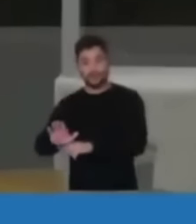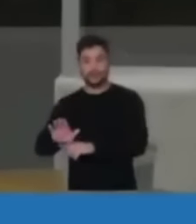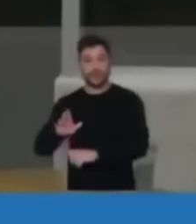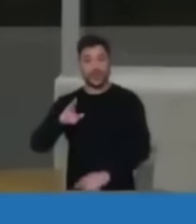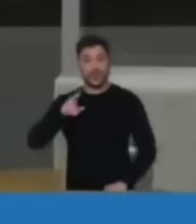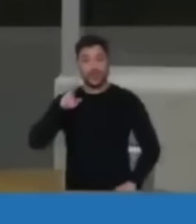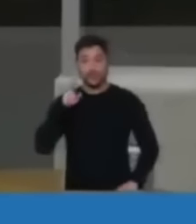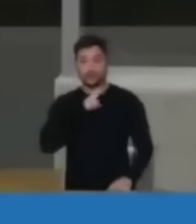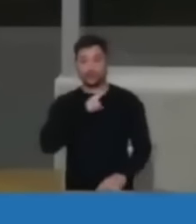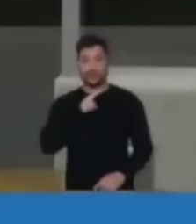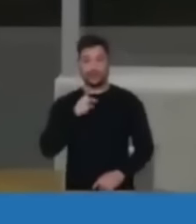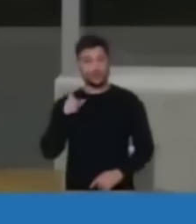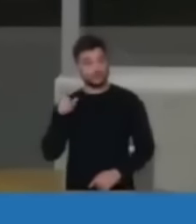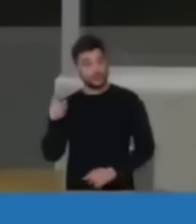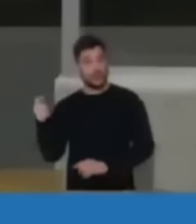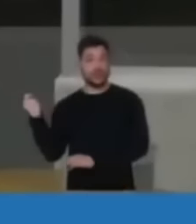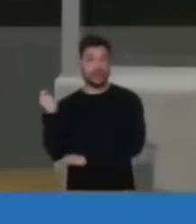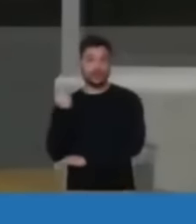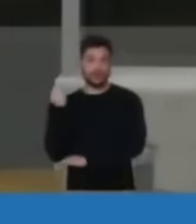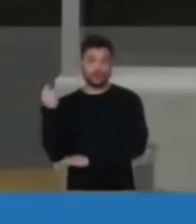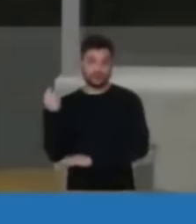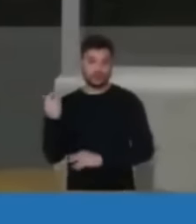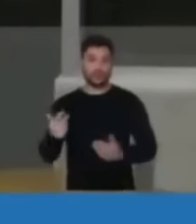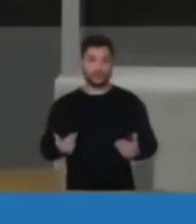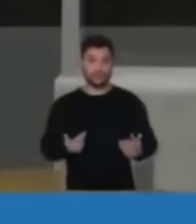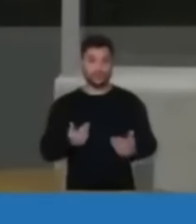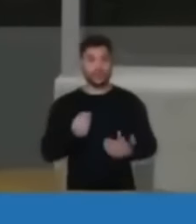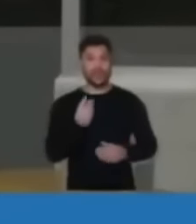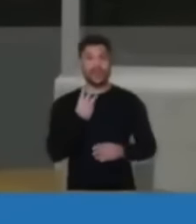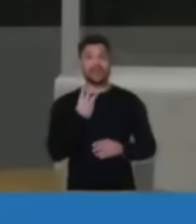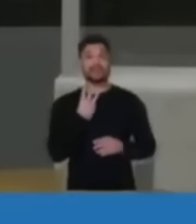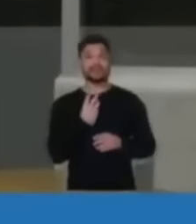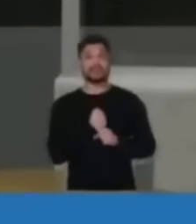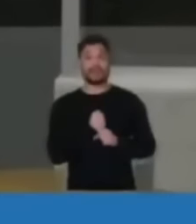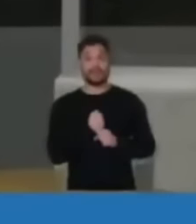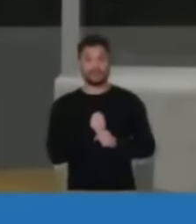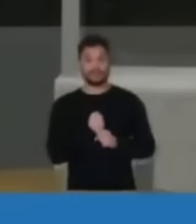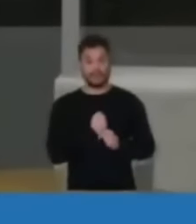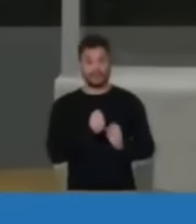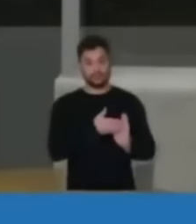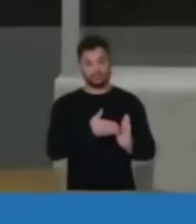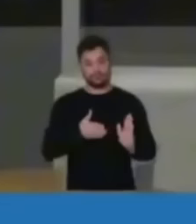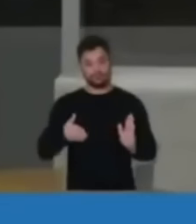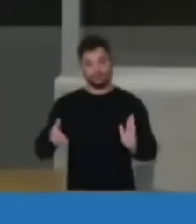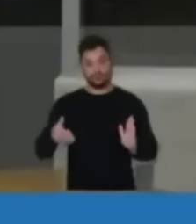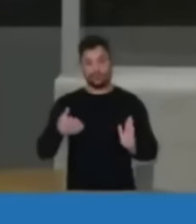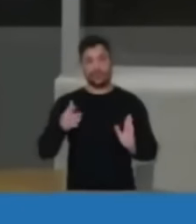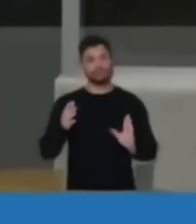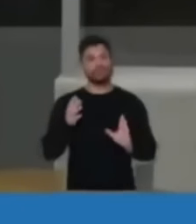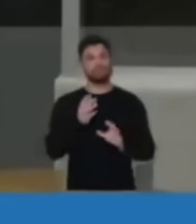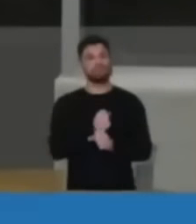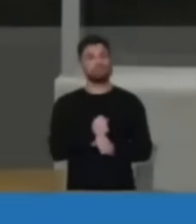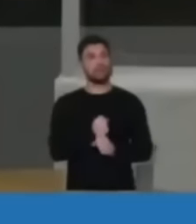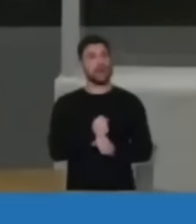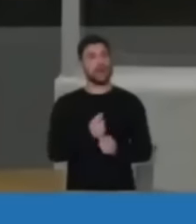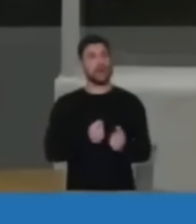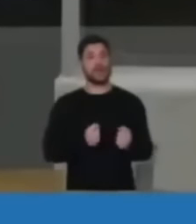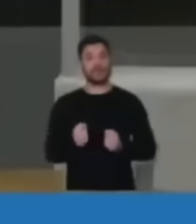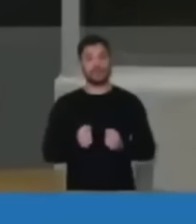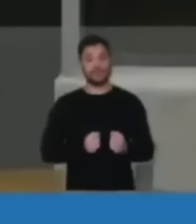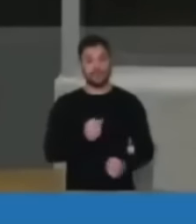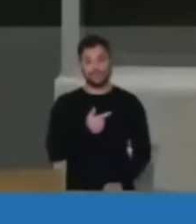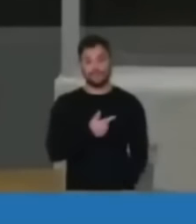o Rio Grande do Sul. E eram 3 anos, 23 bi em matéria de juros e